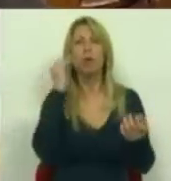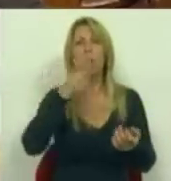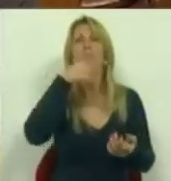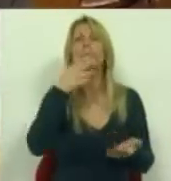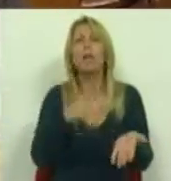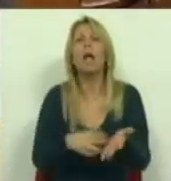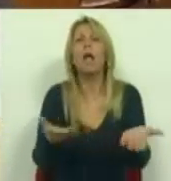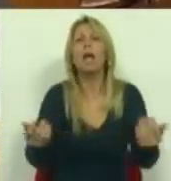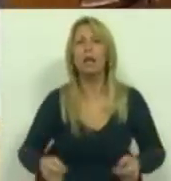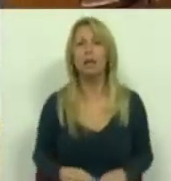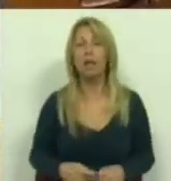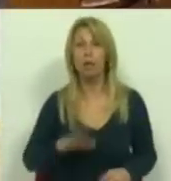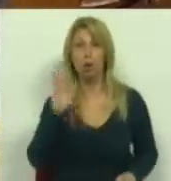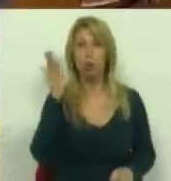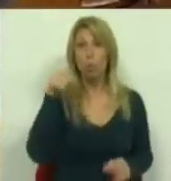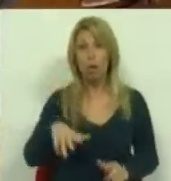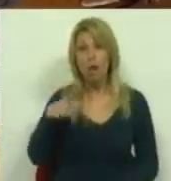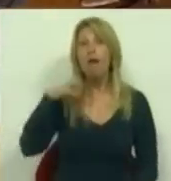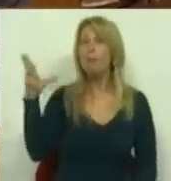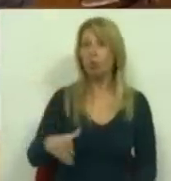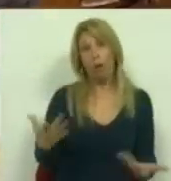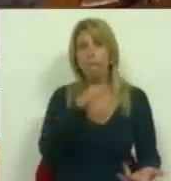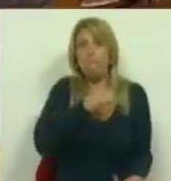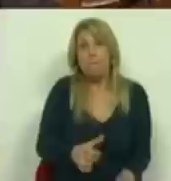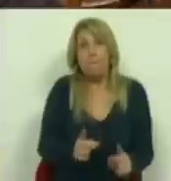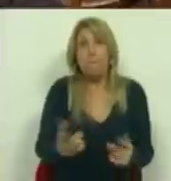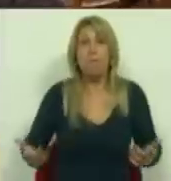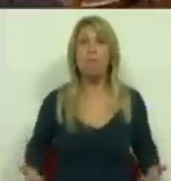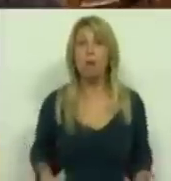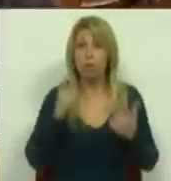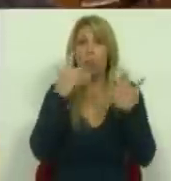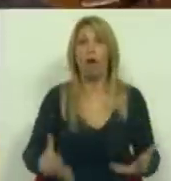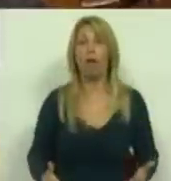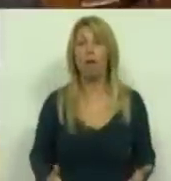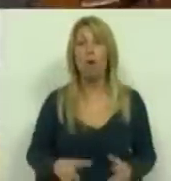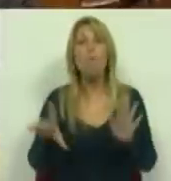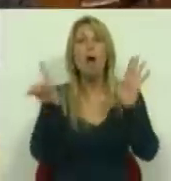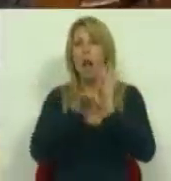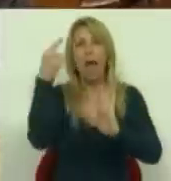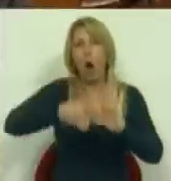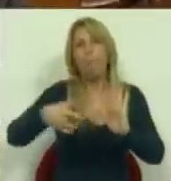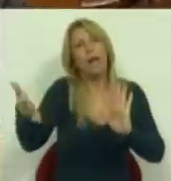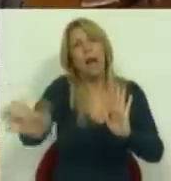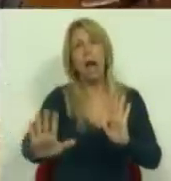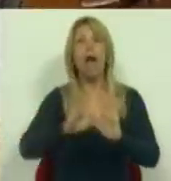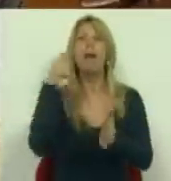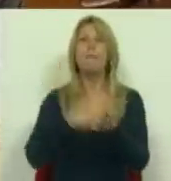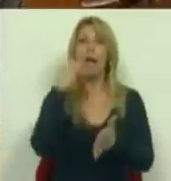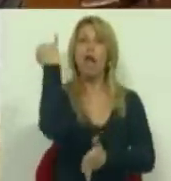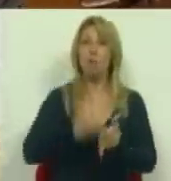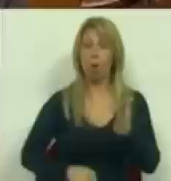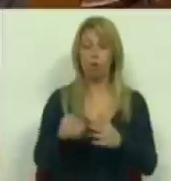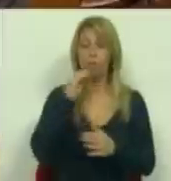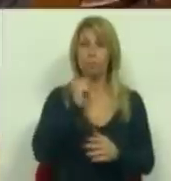realidade? Em primeiro lugar, porque em Portugal assim se permite. Uma lei que não obriga ao pagamento de impostos no local onde